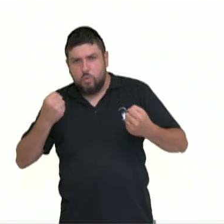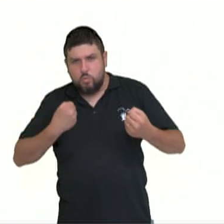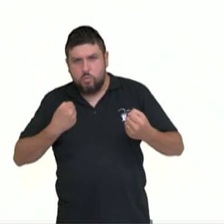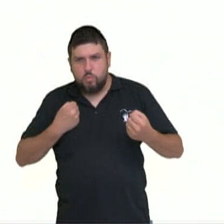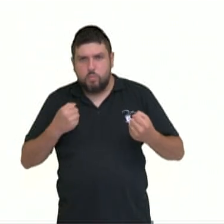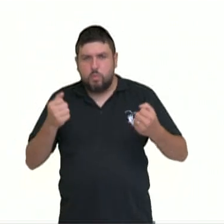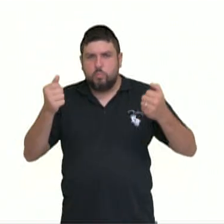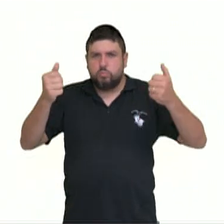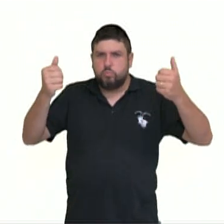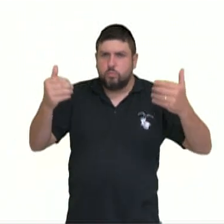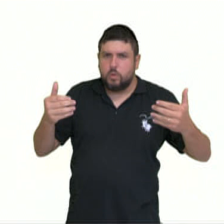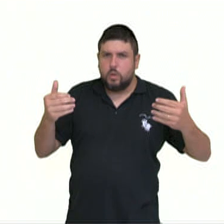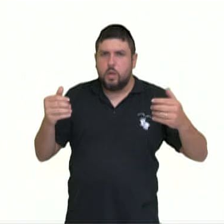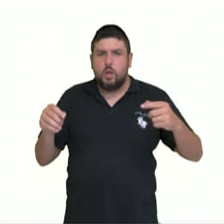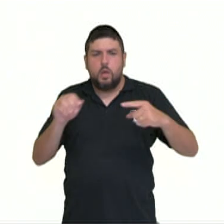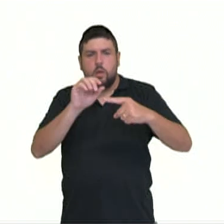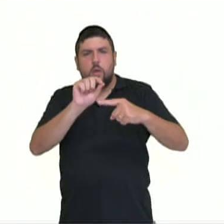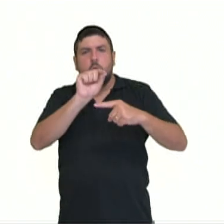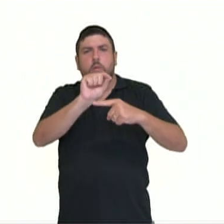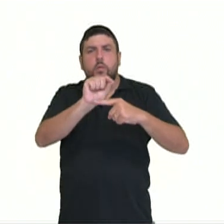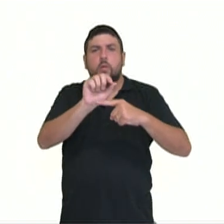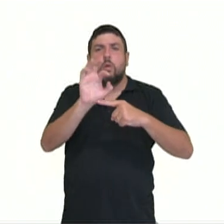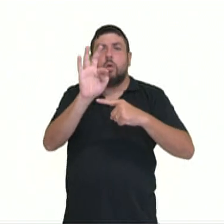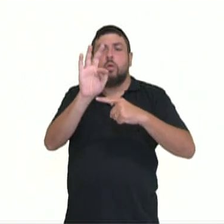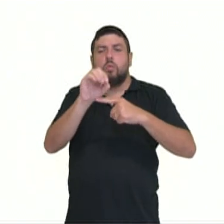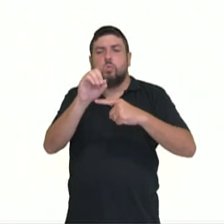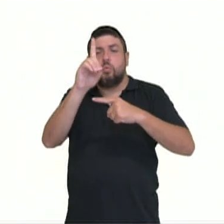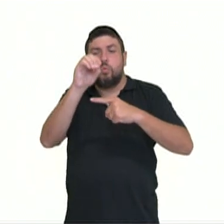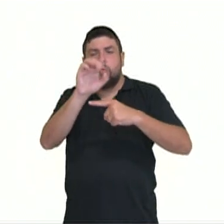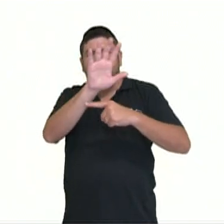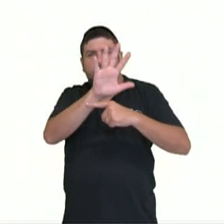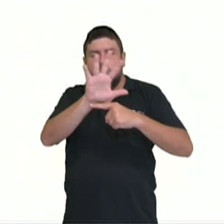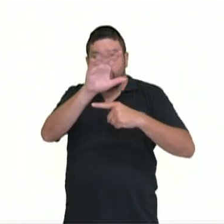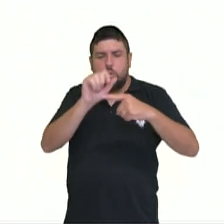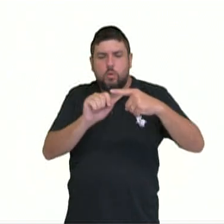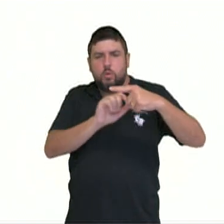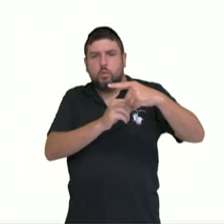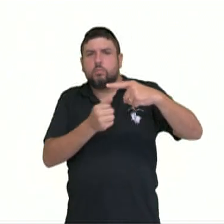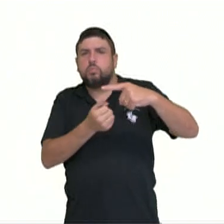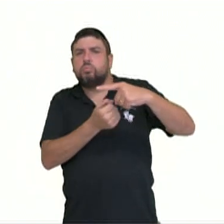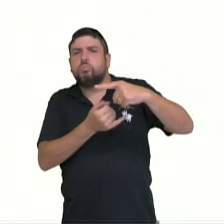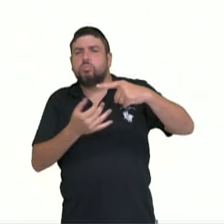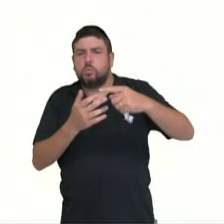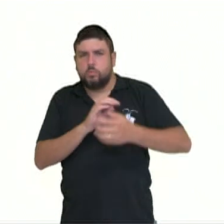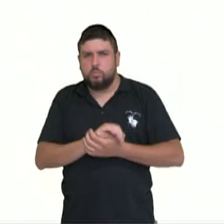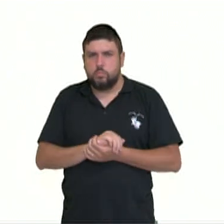outro é chamado de o inteiro, ou todo. O